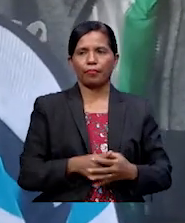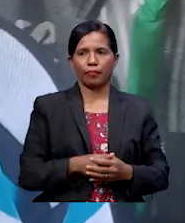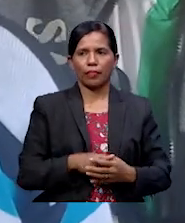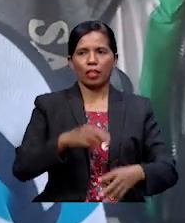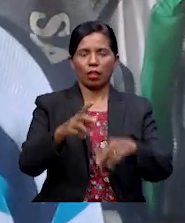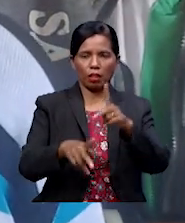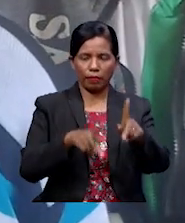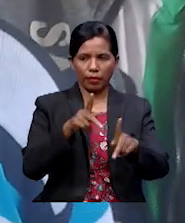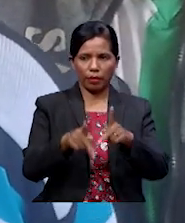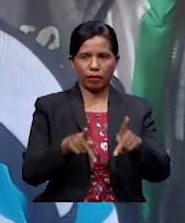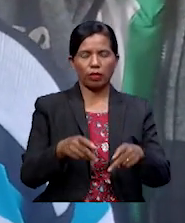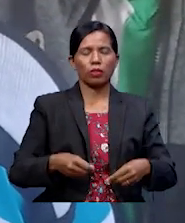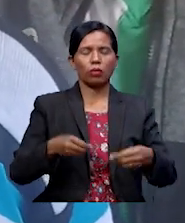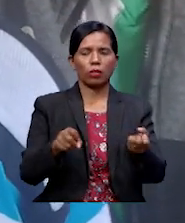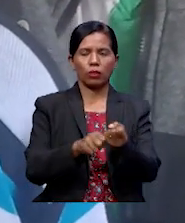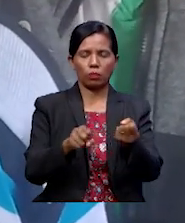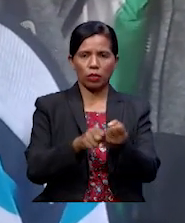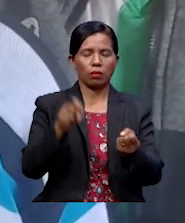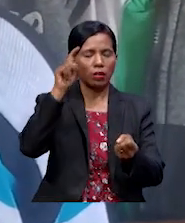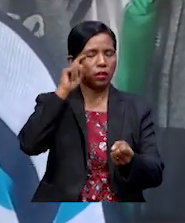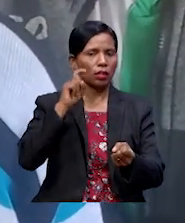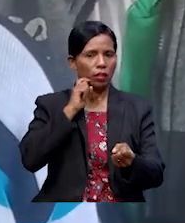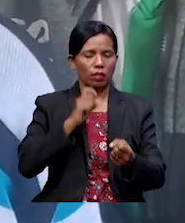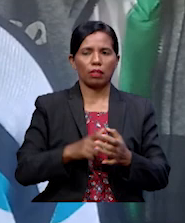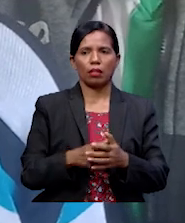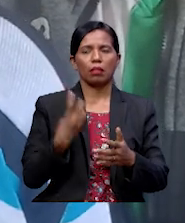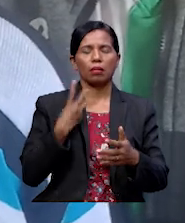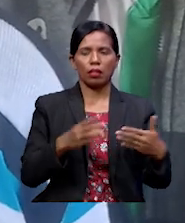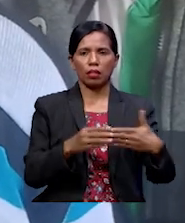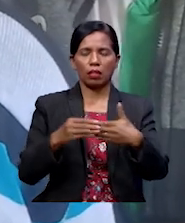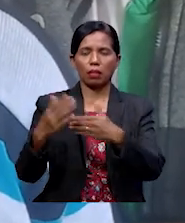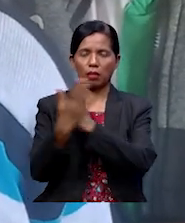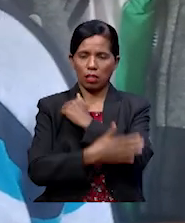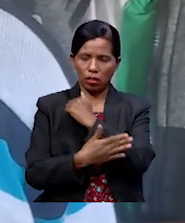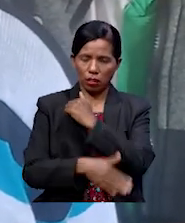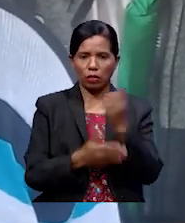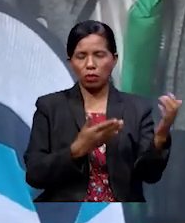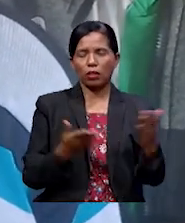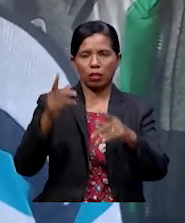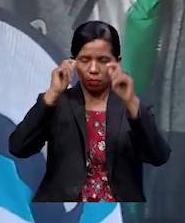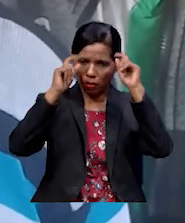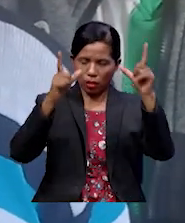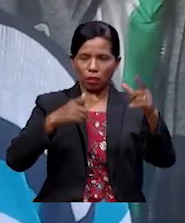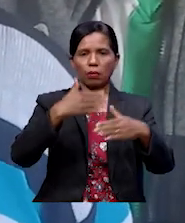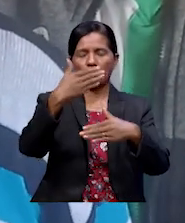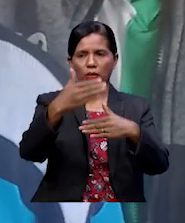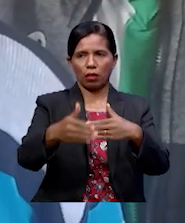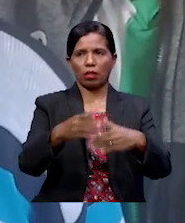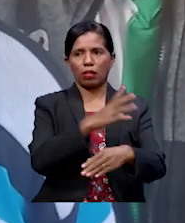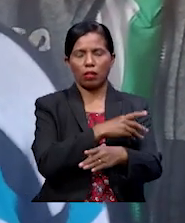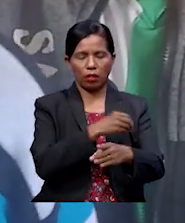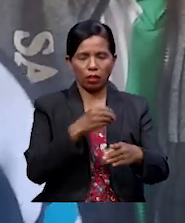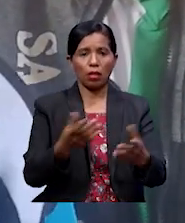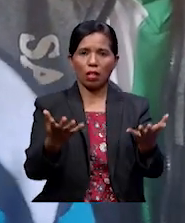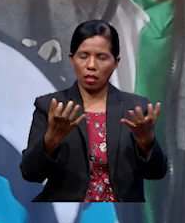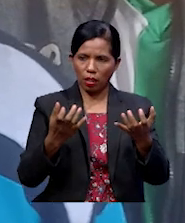povo si po apo eto mak bang membuat sana na. Atu nune bele lidera rai dane luri timur ne bawe. Para tu label hetan suplemento i mos